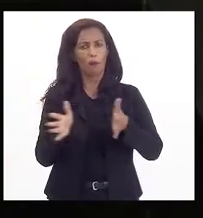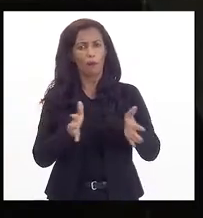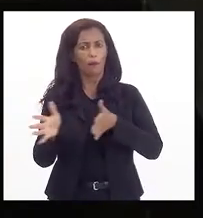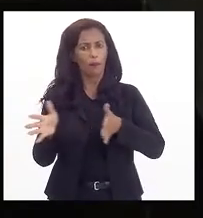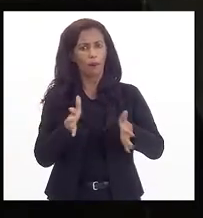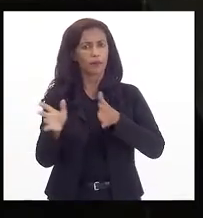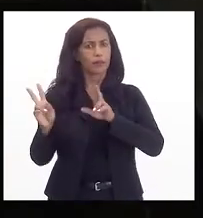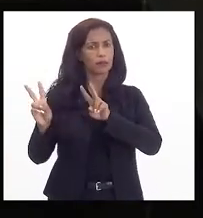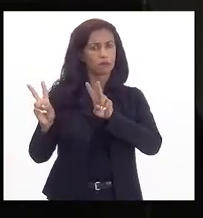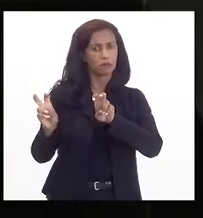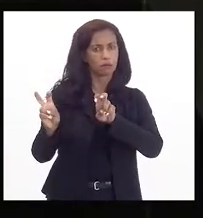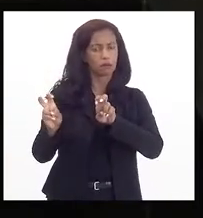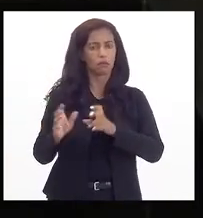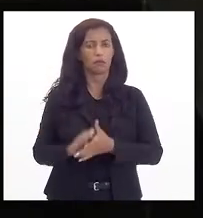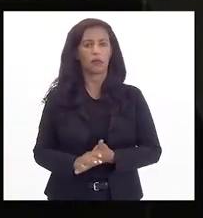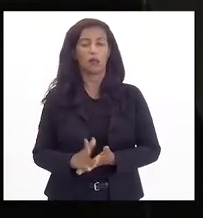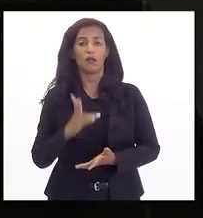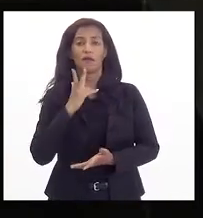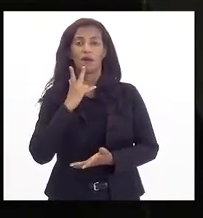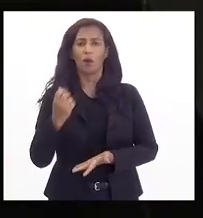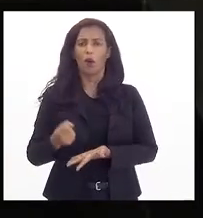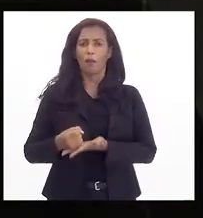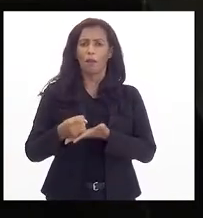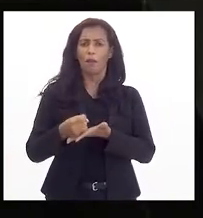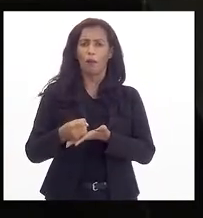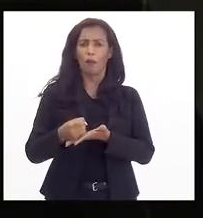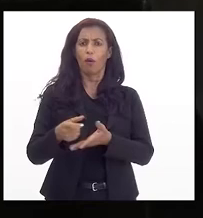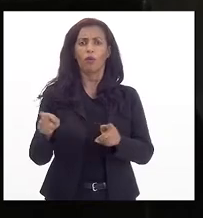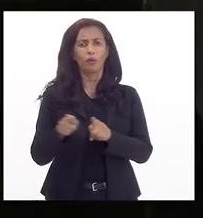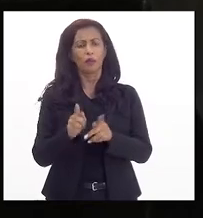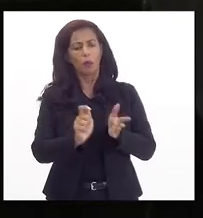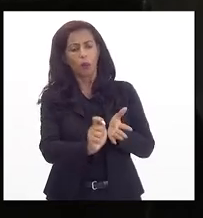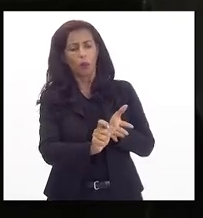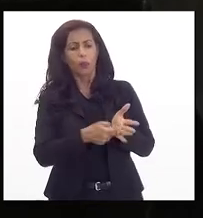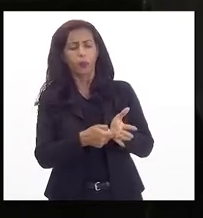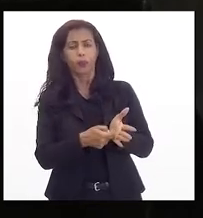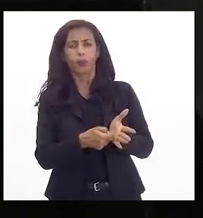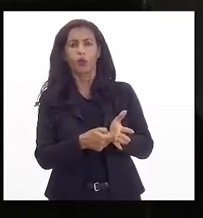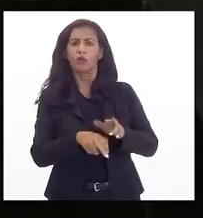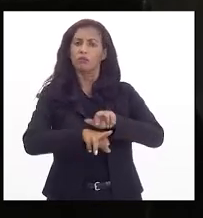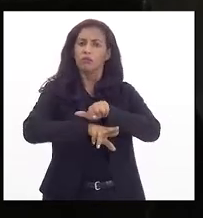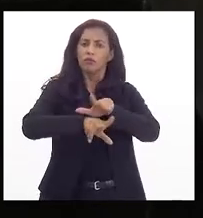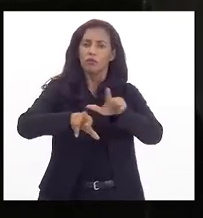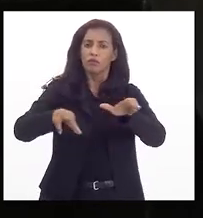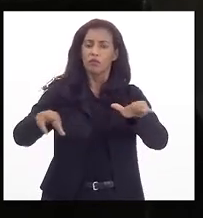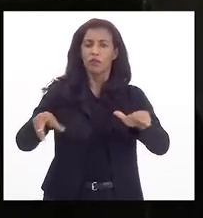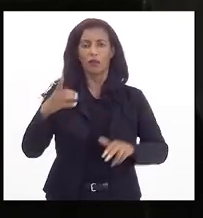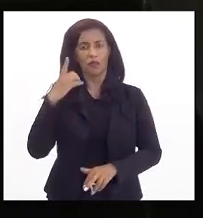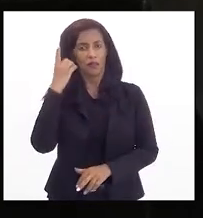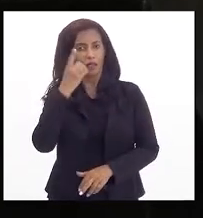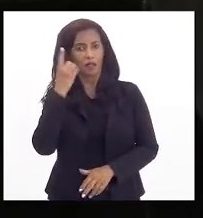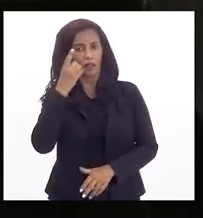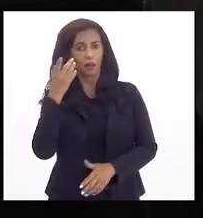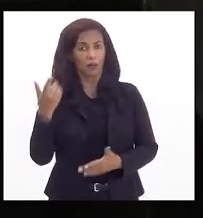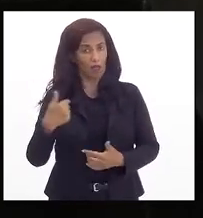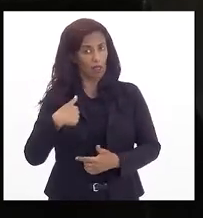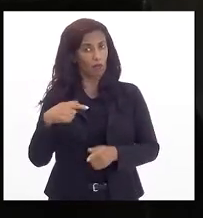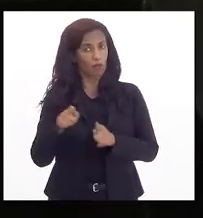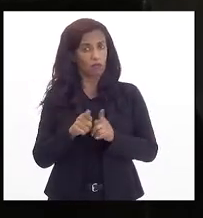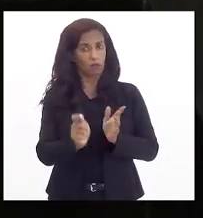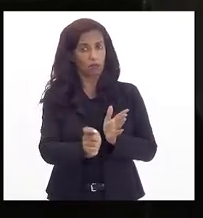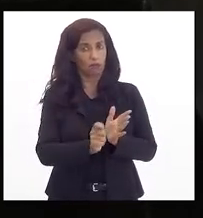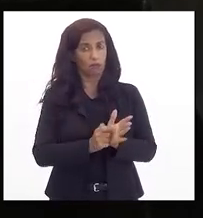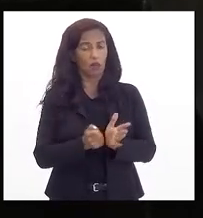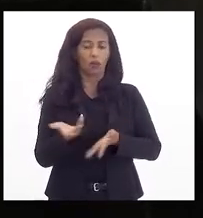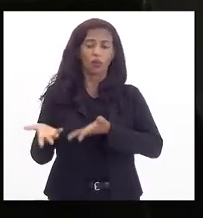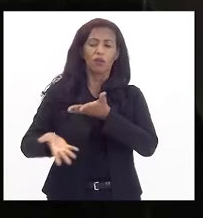da matéria contou com apoio, até com a subscrição de vários deputados e deputadas, entre eles eu mesmo. Do